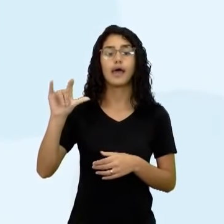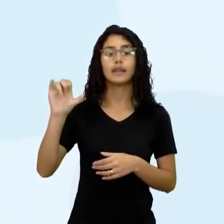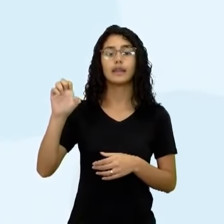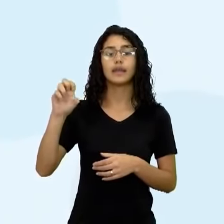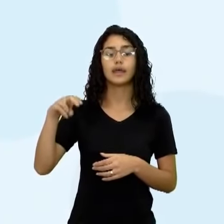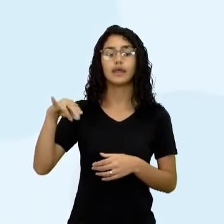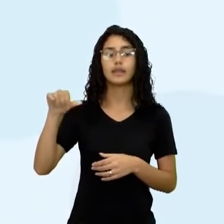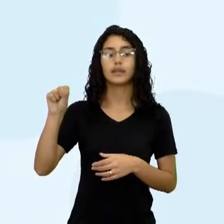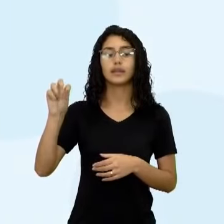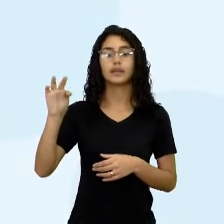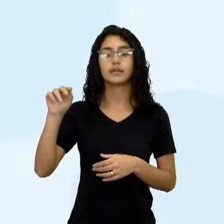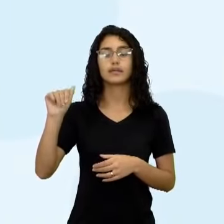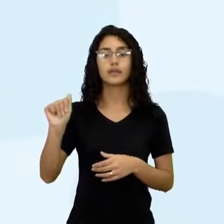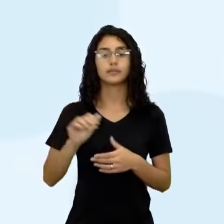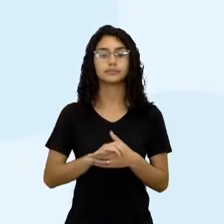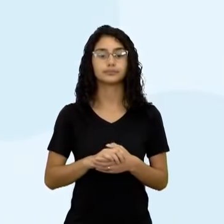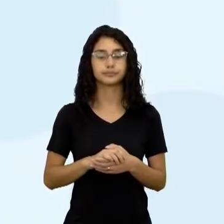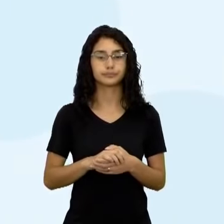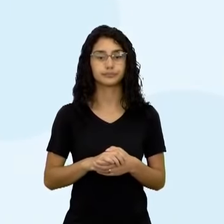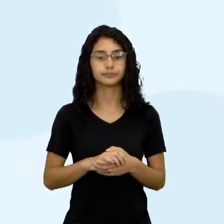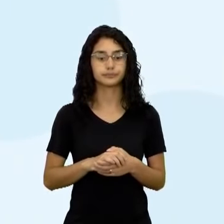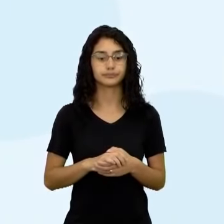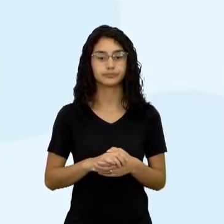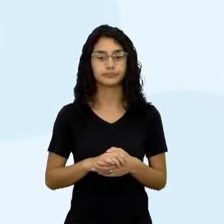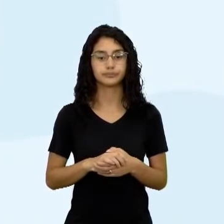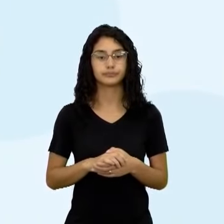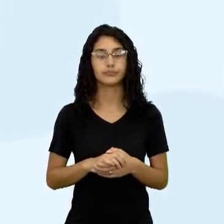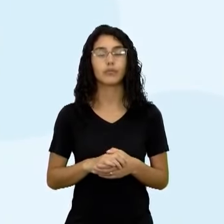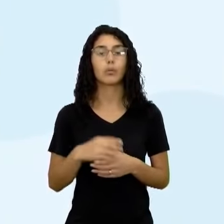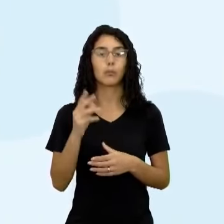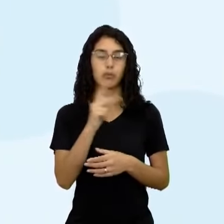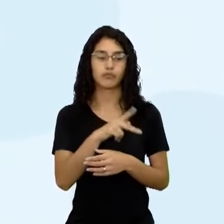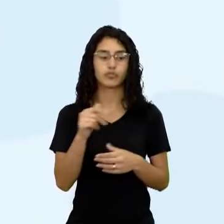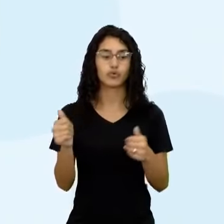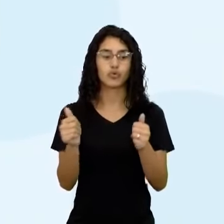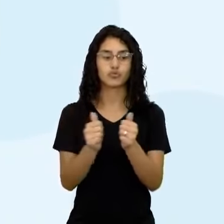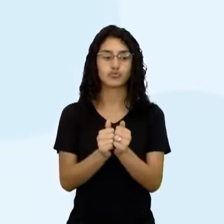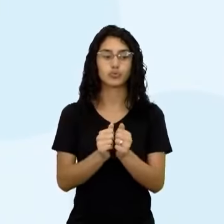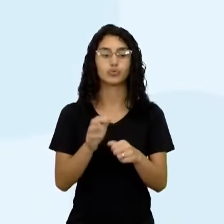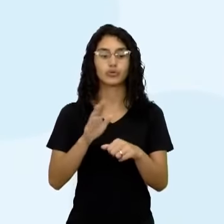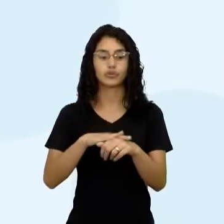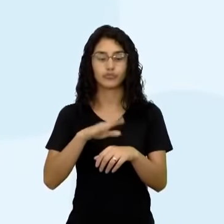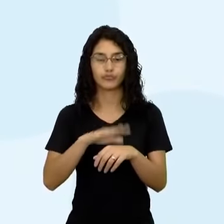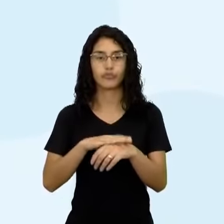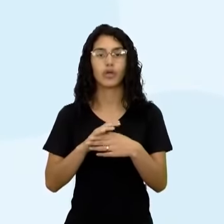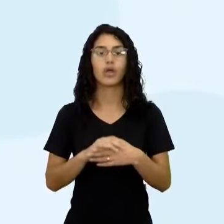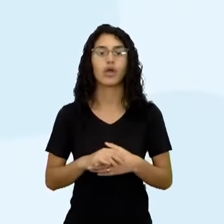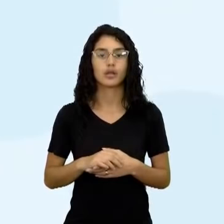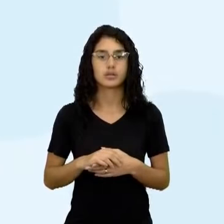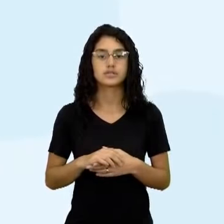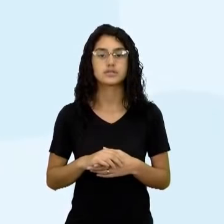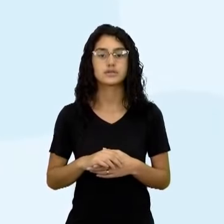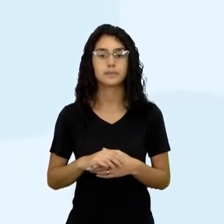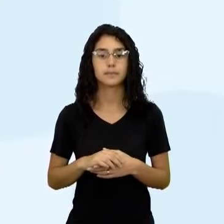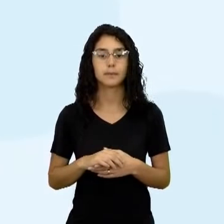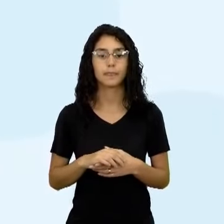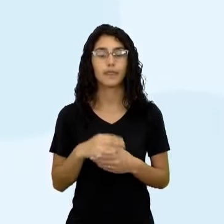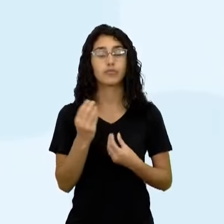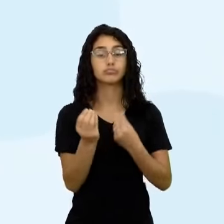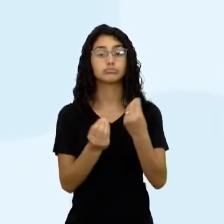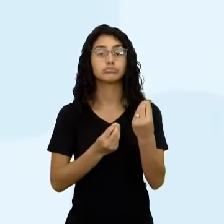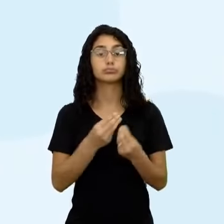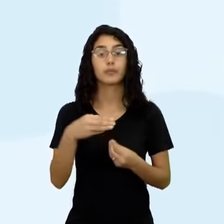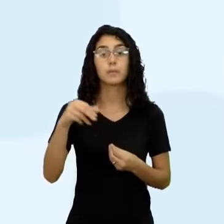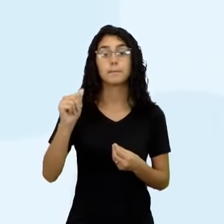aulas né falamos sobre o trabalho de Machado de Assis o professor Mauro esteve aqui a gente correu muito sobre essa questão da forma